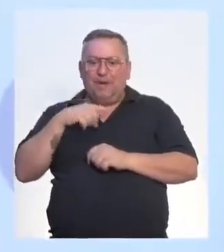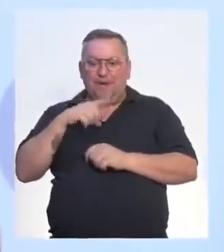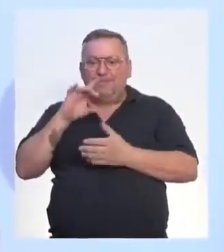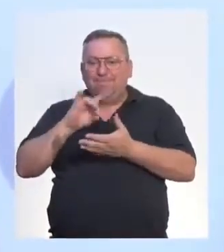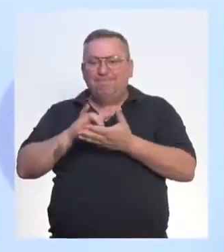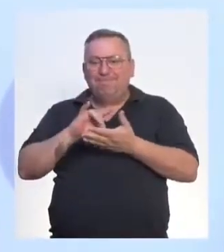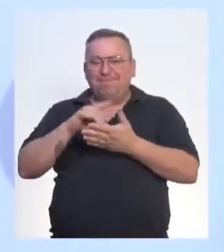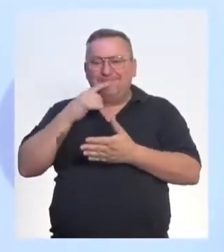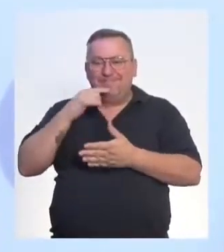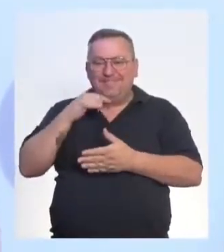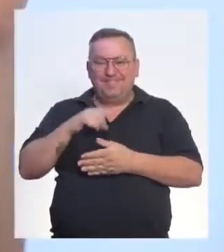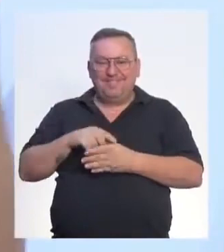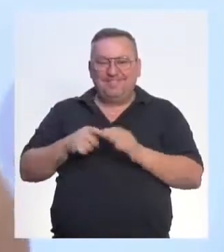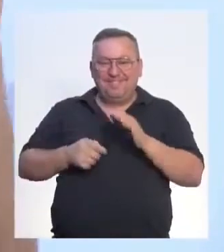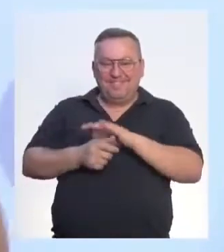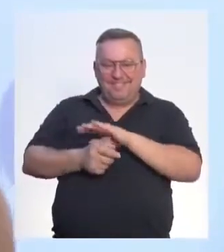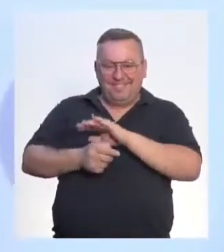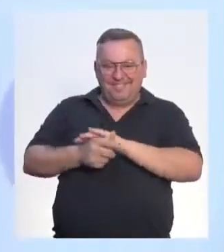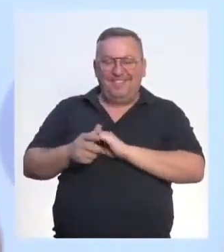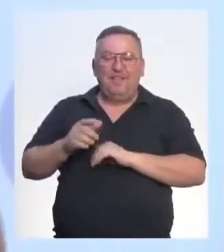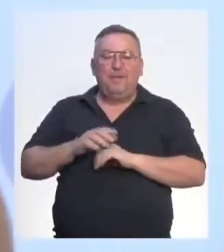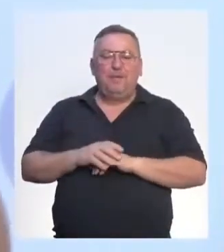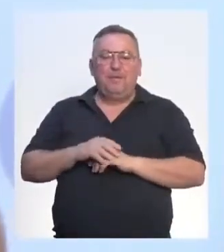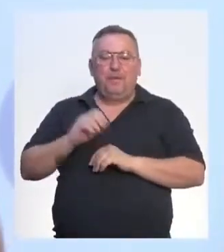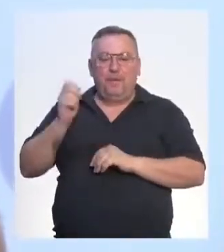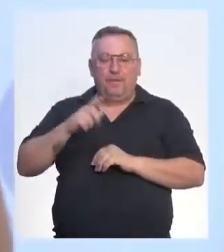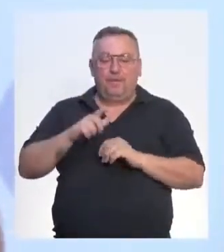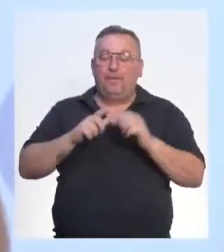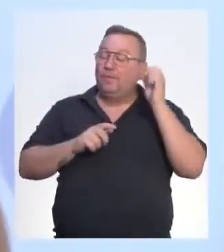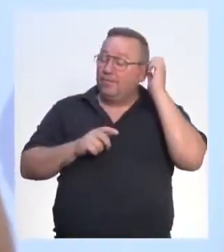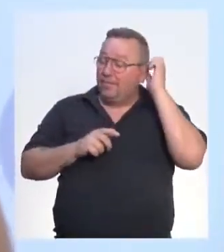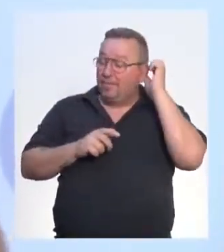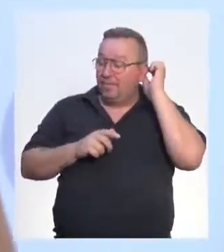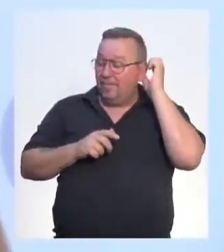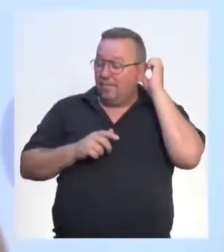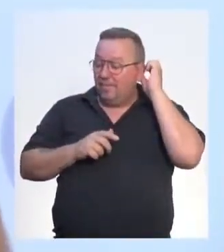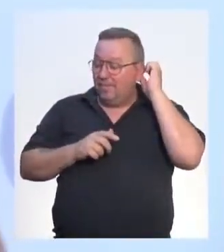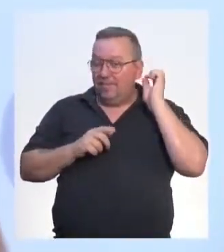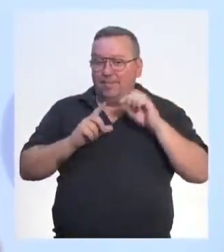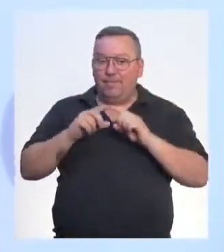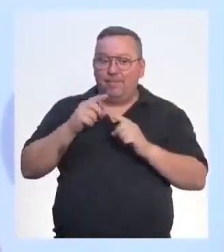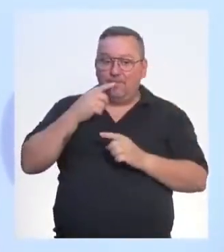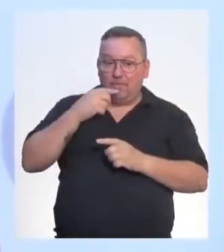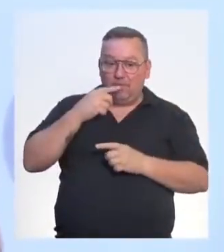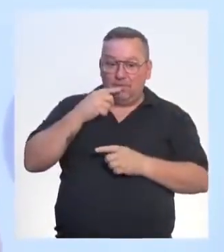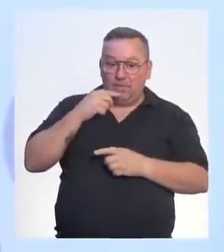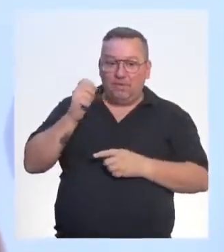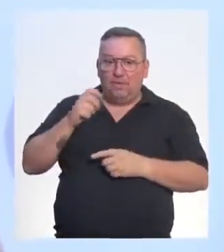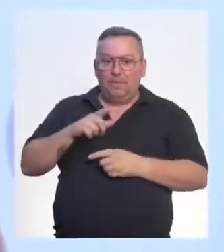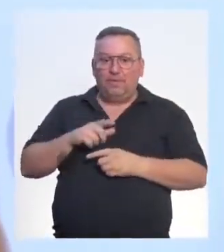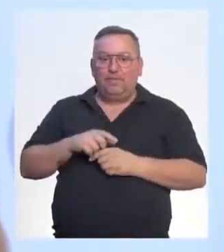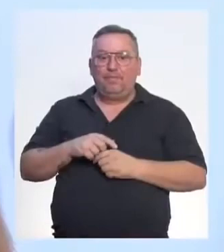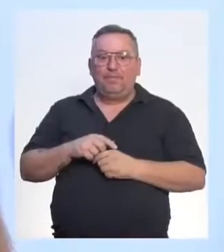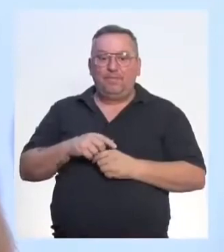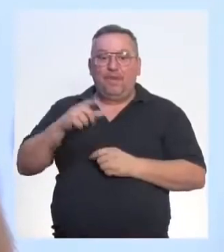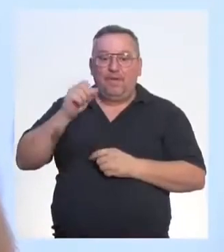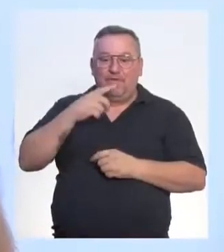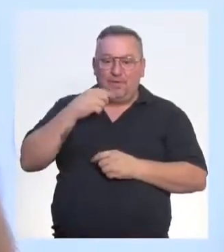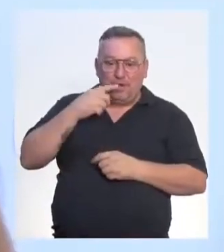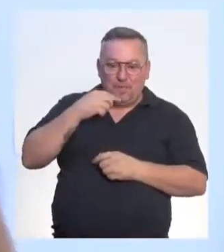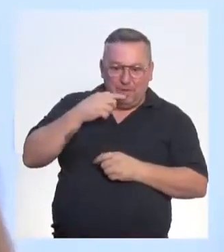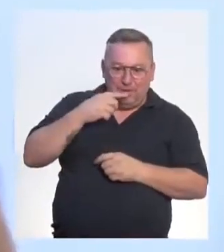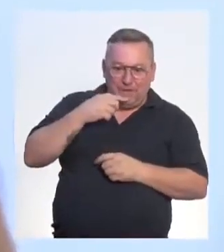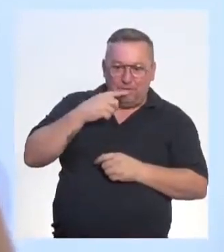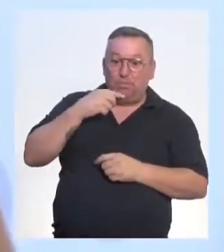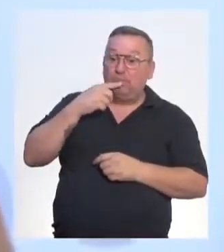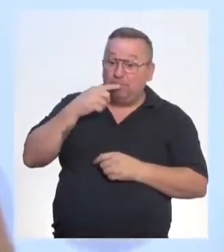Então, essa é a cor vermelha, essa é a cor azul, tá? Então, vermelho... Aí, ó, o Libras está até traduzindo,